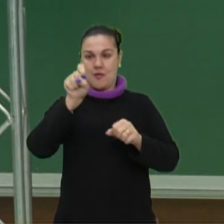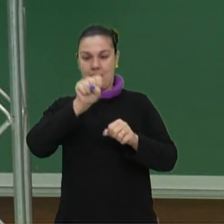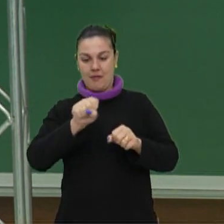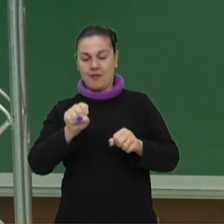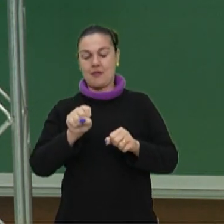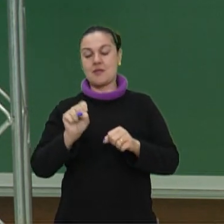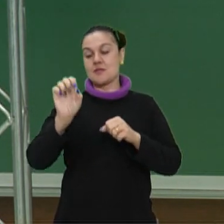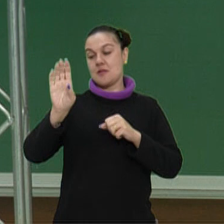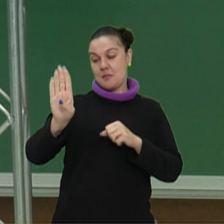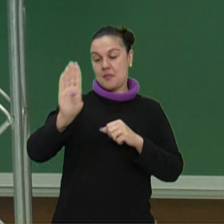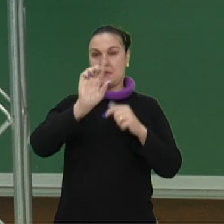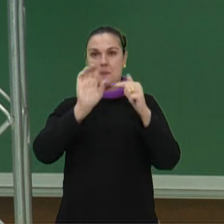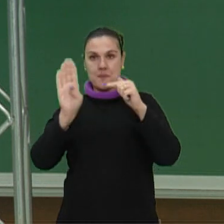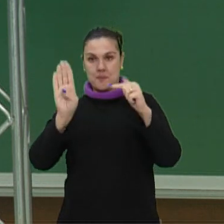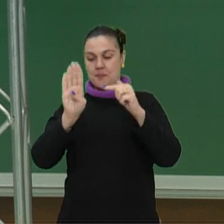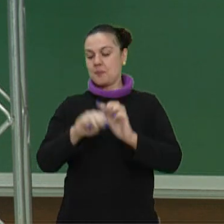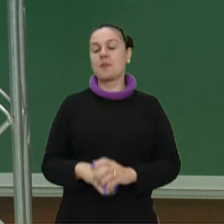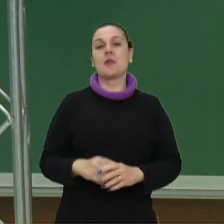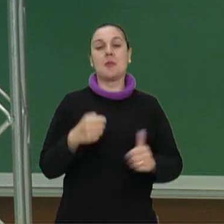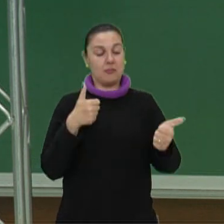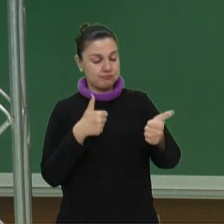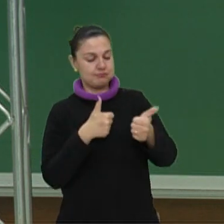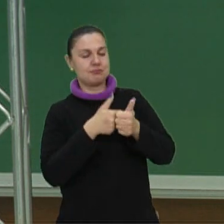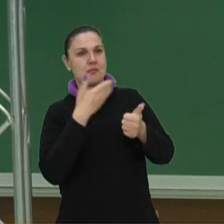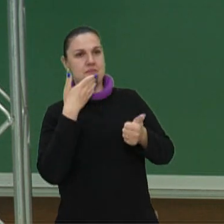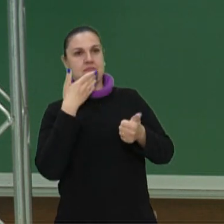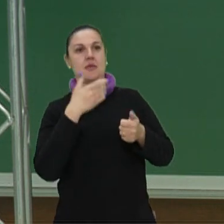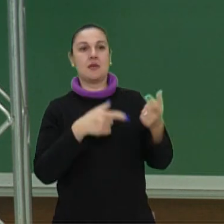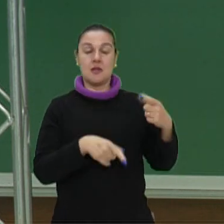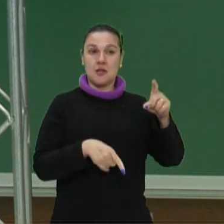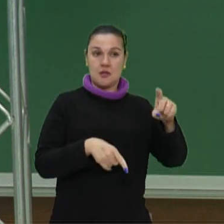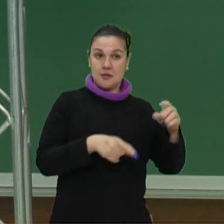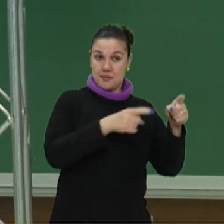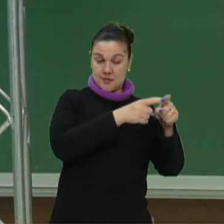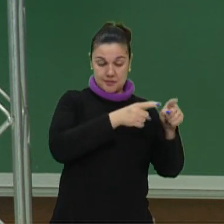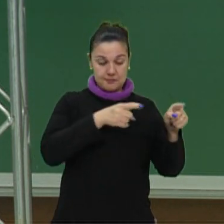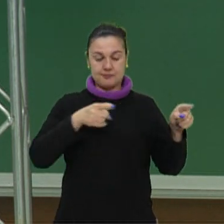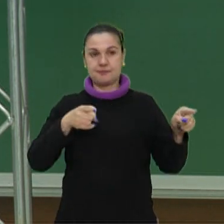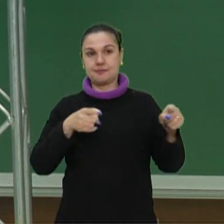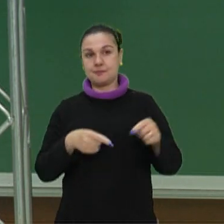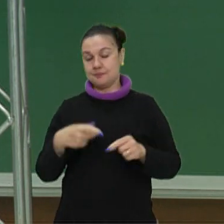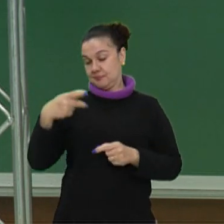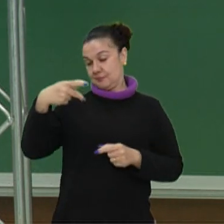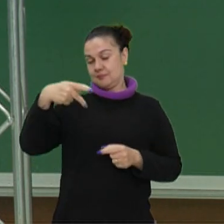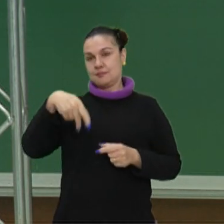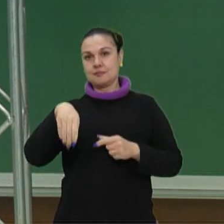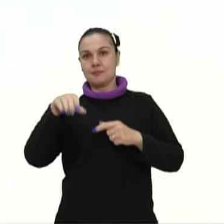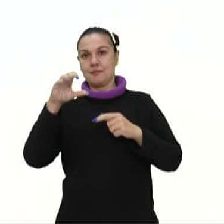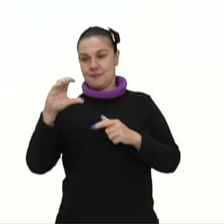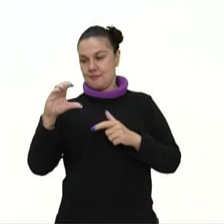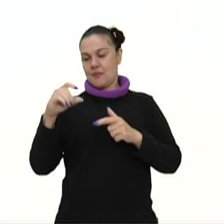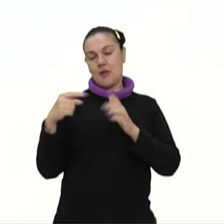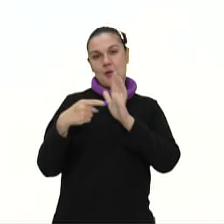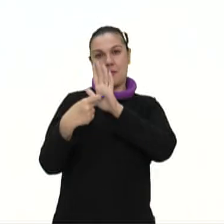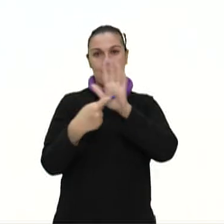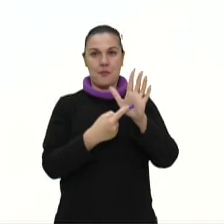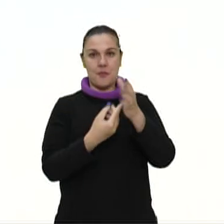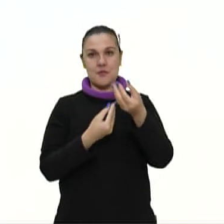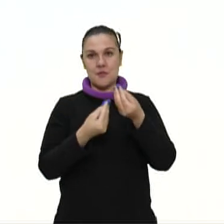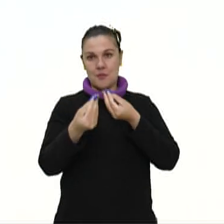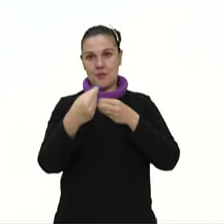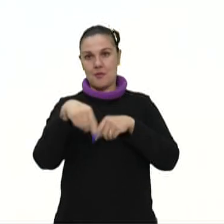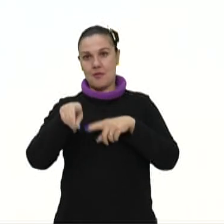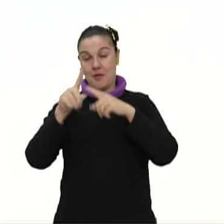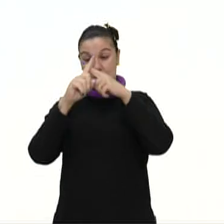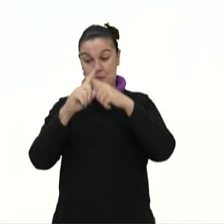colocar só o S para encurtar a história, né? E o produto, a mesma coisa, vou usar o P lá, né? Para indicar para vocês que é o